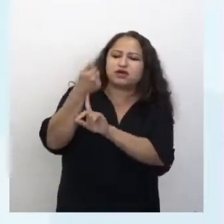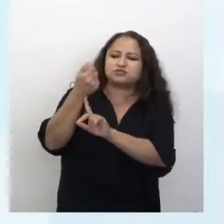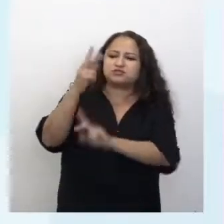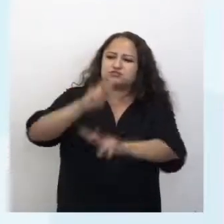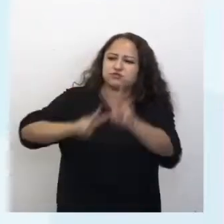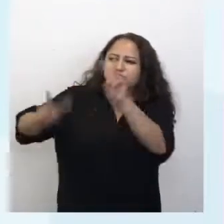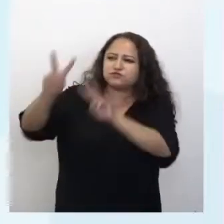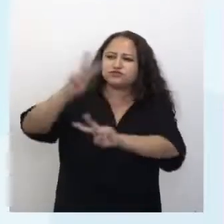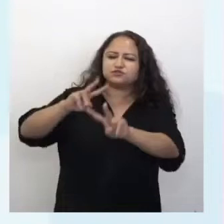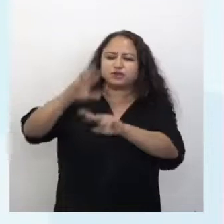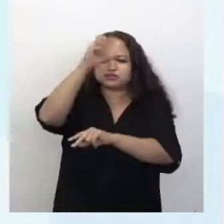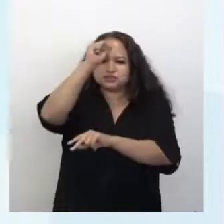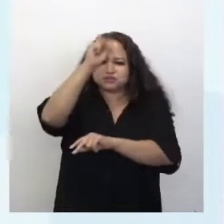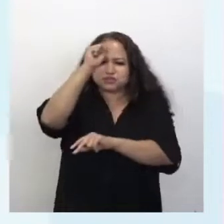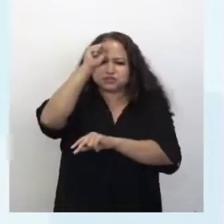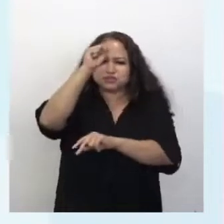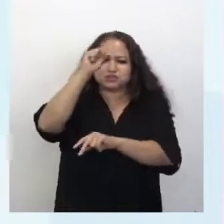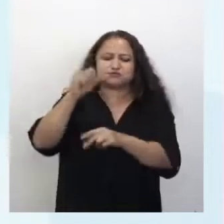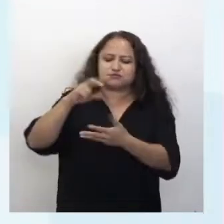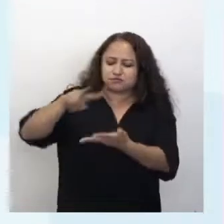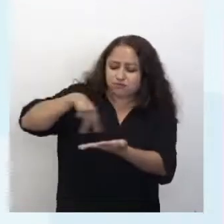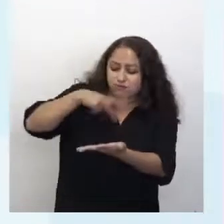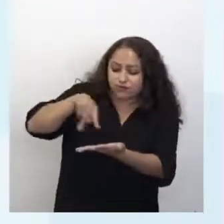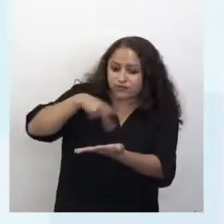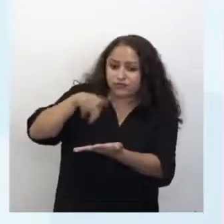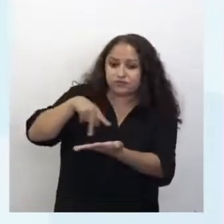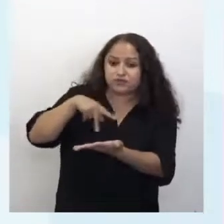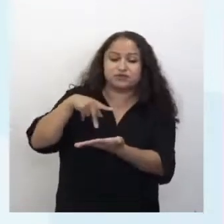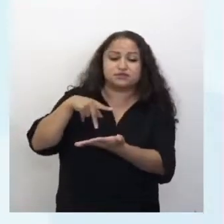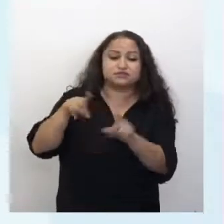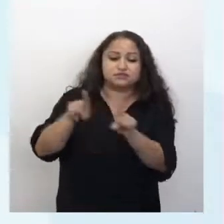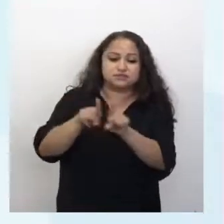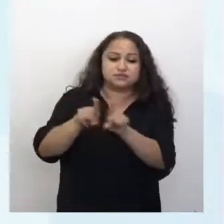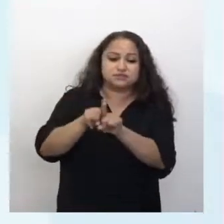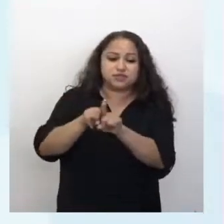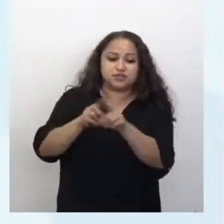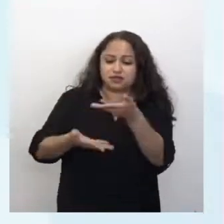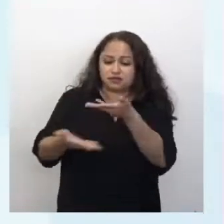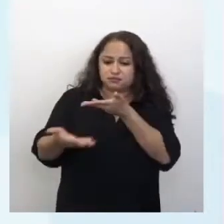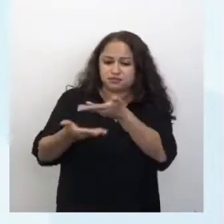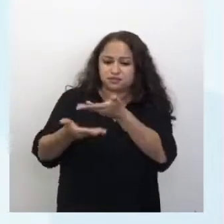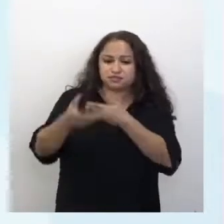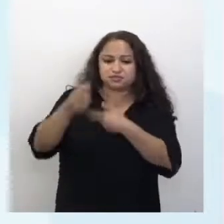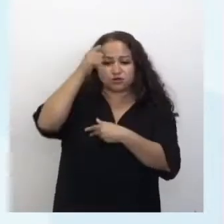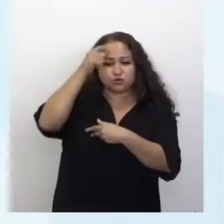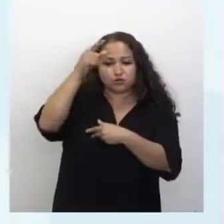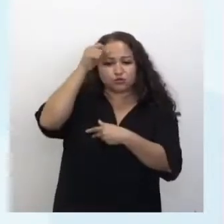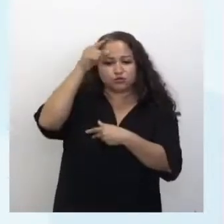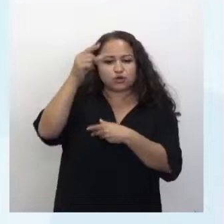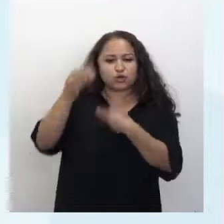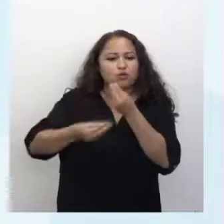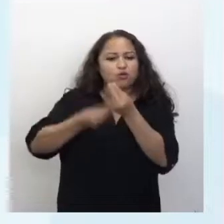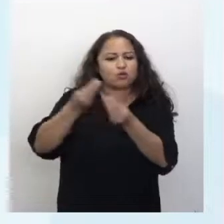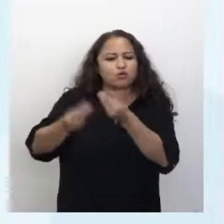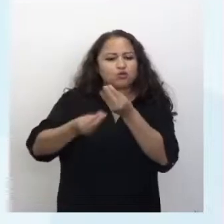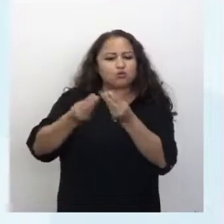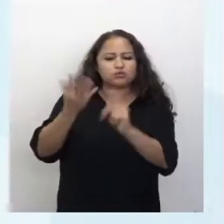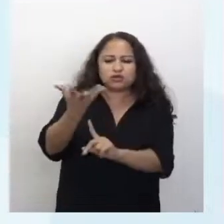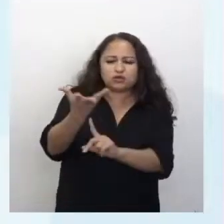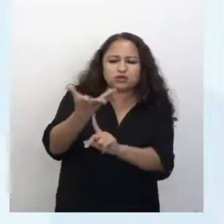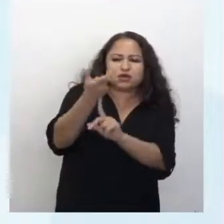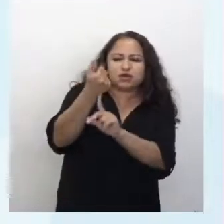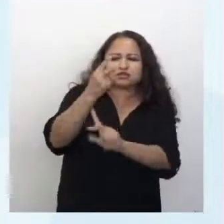né, a exposição da produção de dança, e a mediação cultural, né? Como se dá essa mediação, né? Encontro entre arte